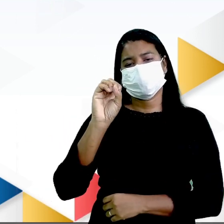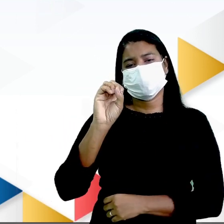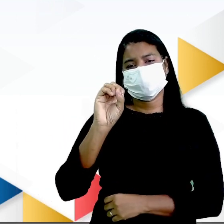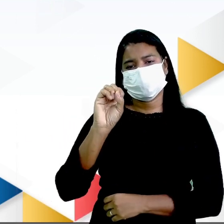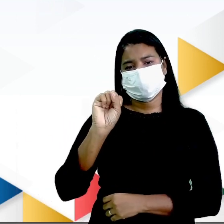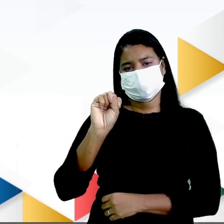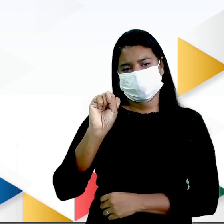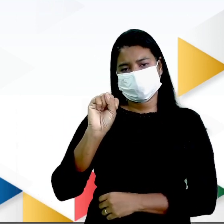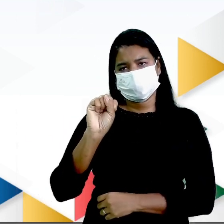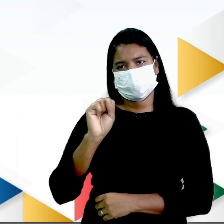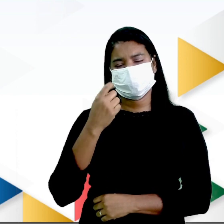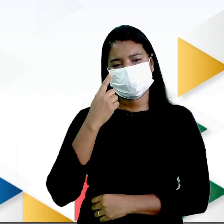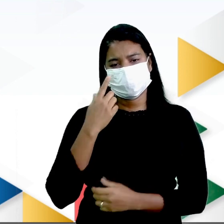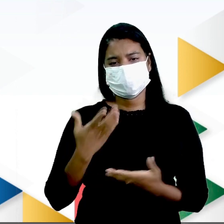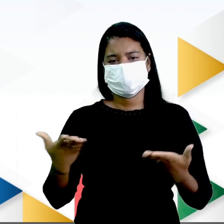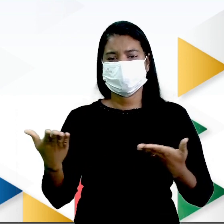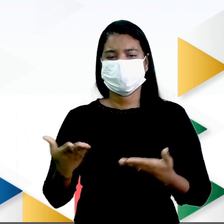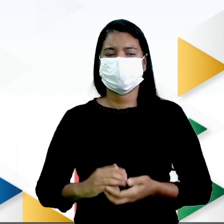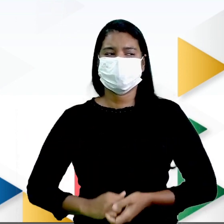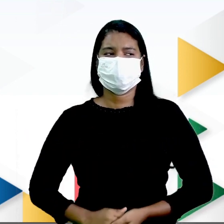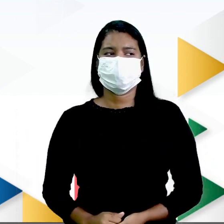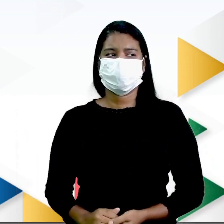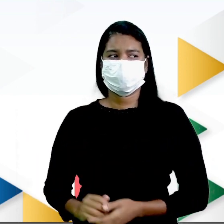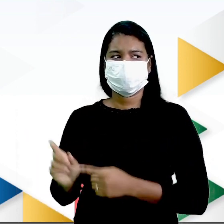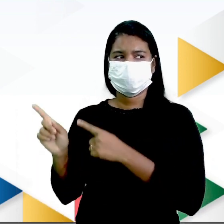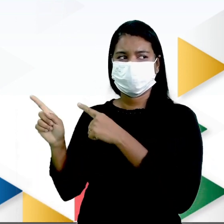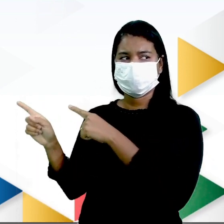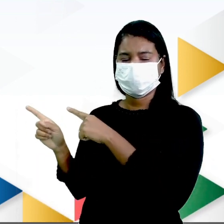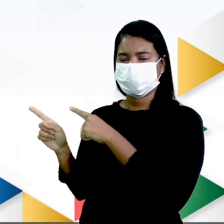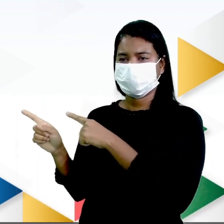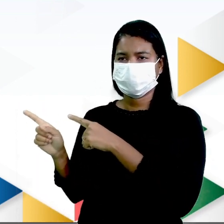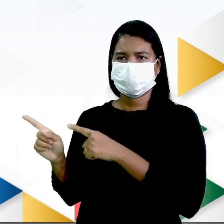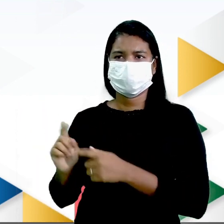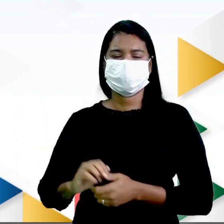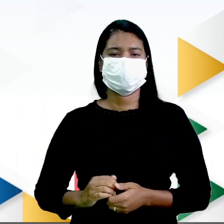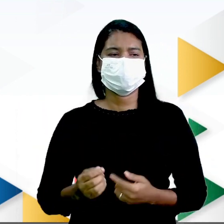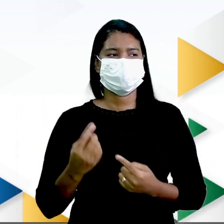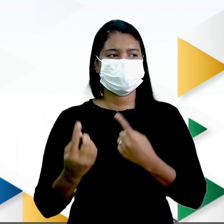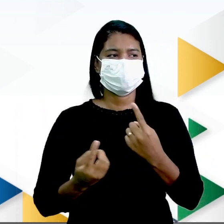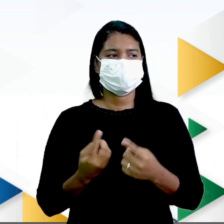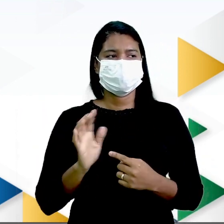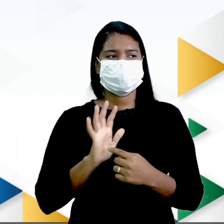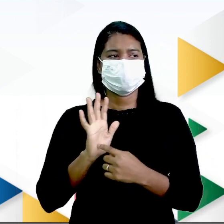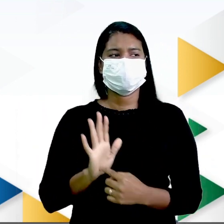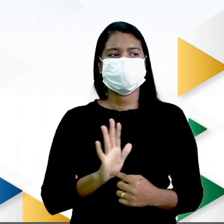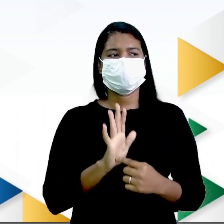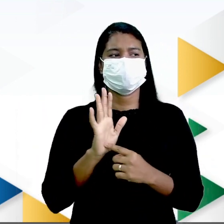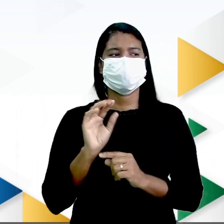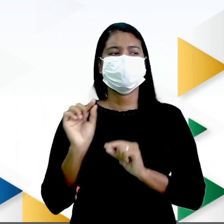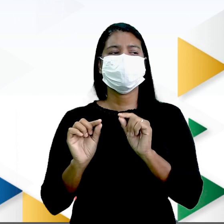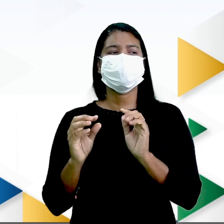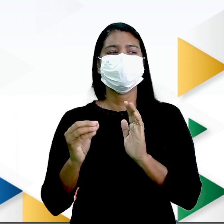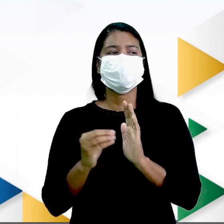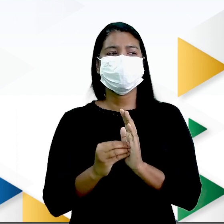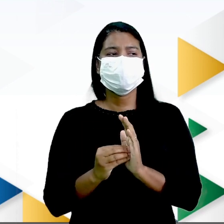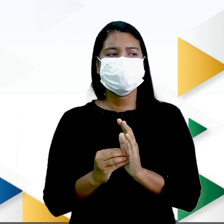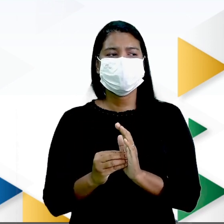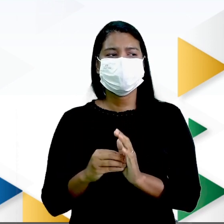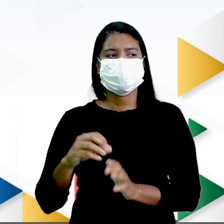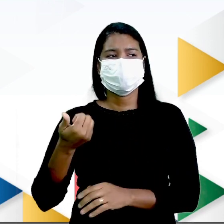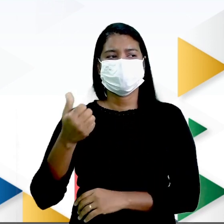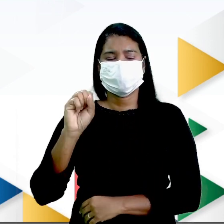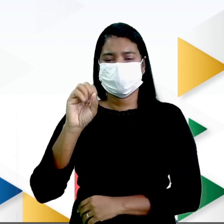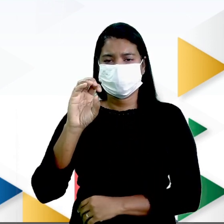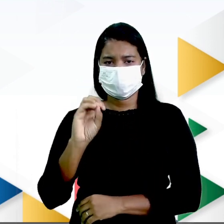esse ângulo aí que a gente vai ver agora, ó. 108 e 108, cada um desse azul, o que é que falta? Então,